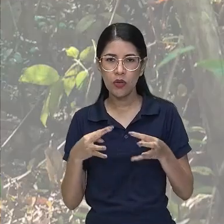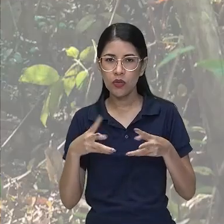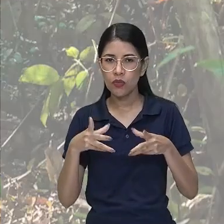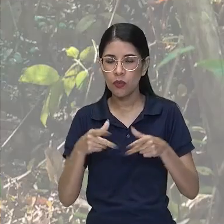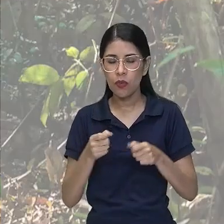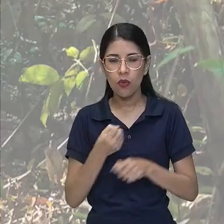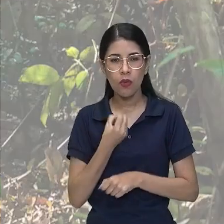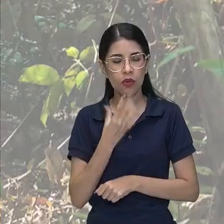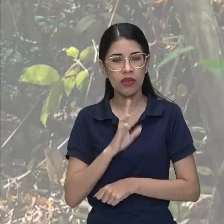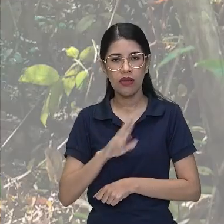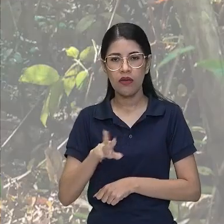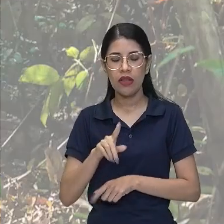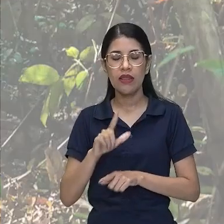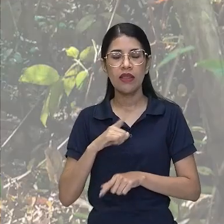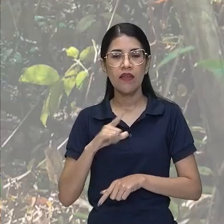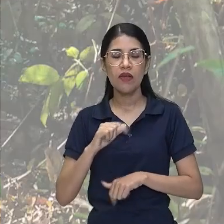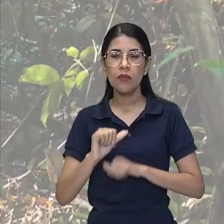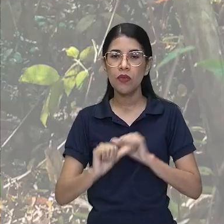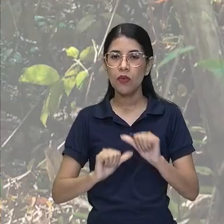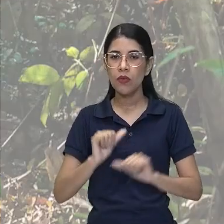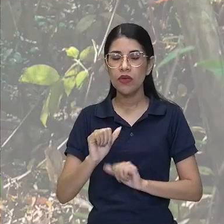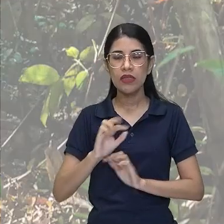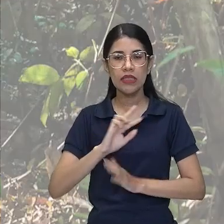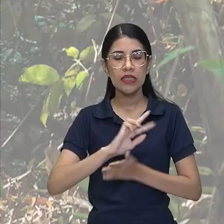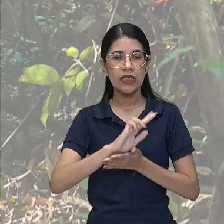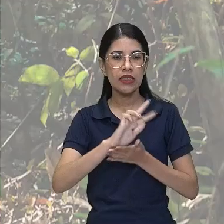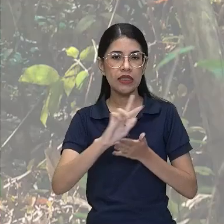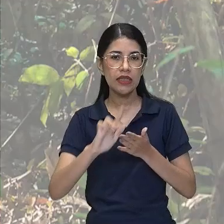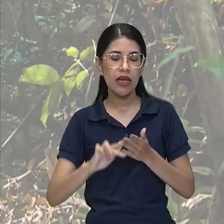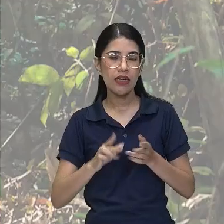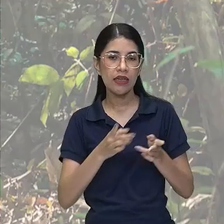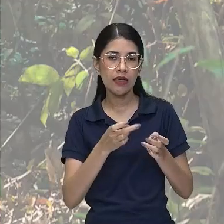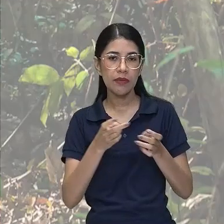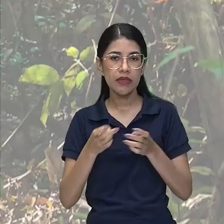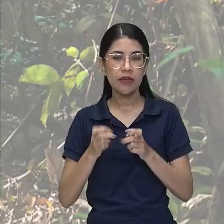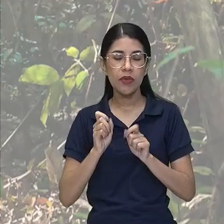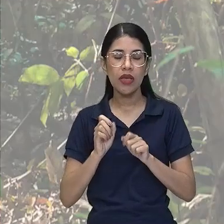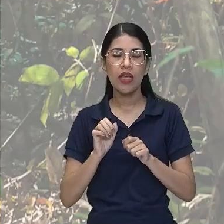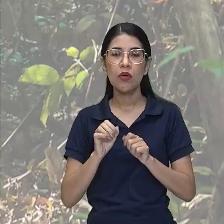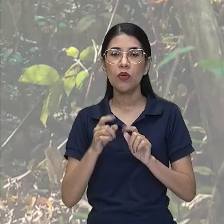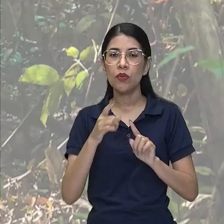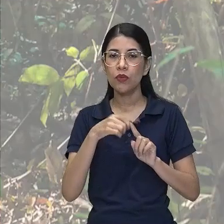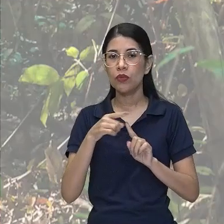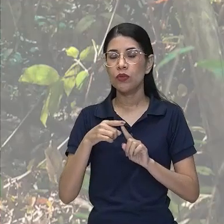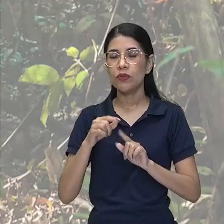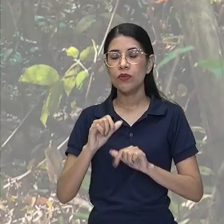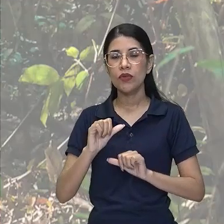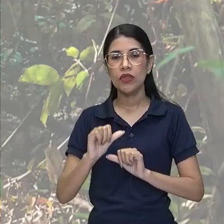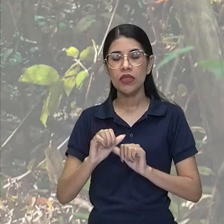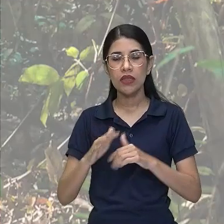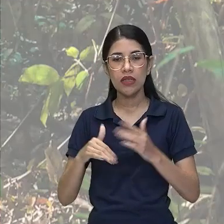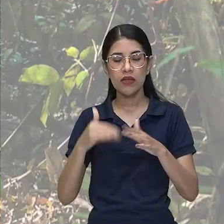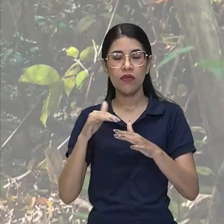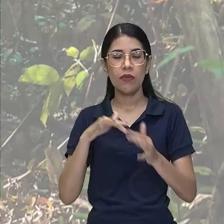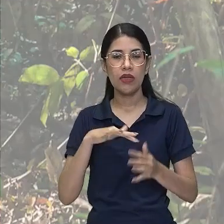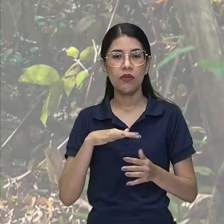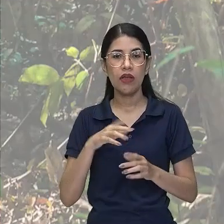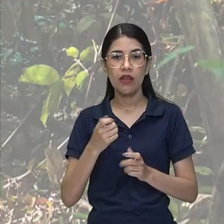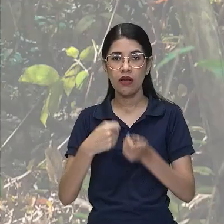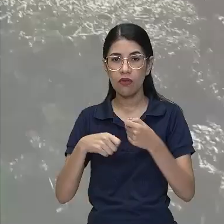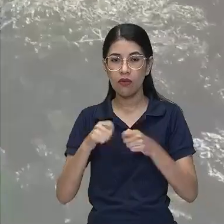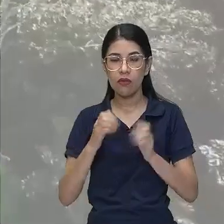Apesar de todas essas mudanças vivenciadas, a gente observa que esse modelo de desenvolvimento econômico pensado para